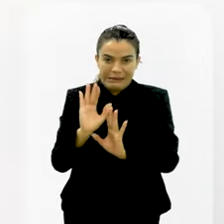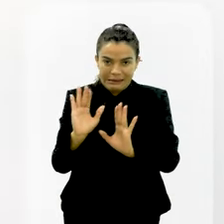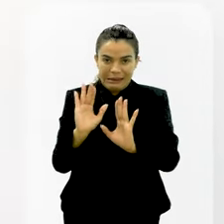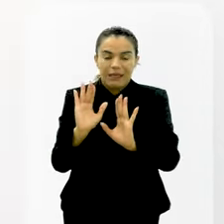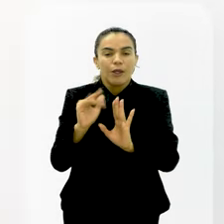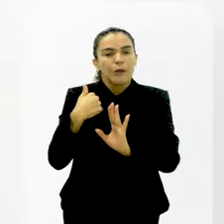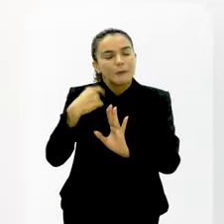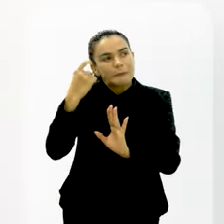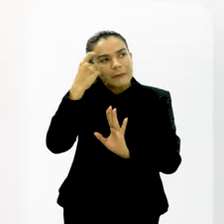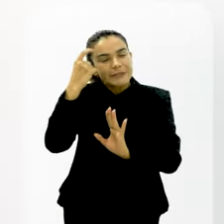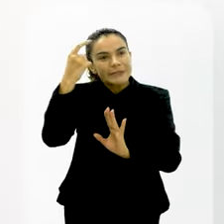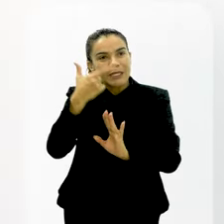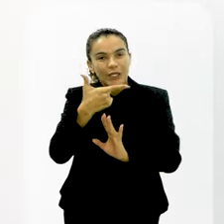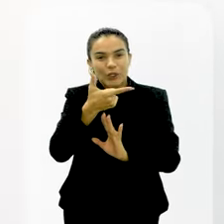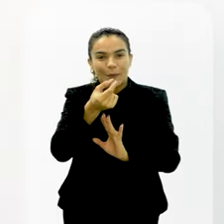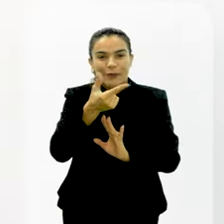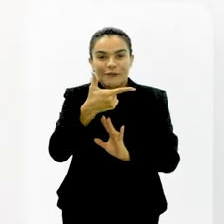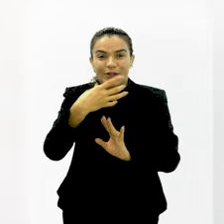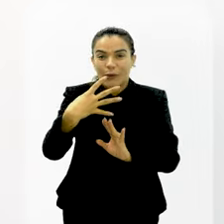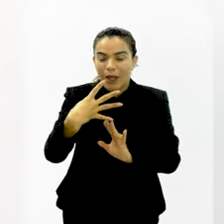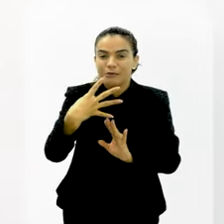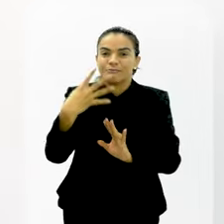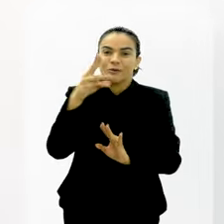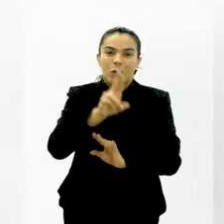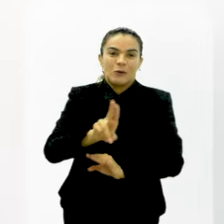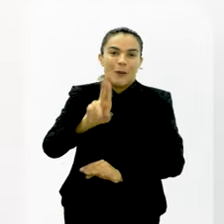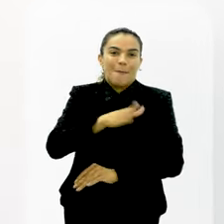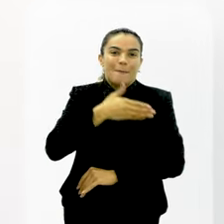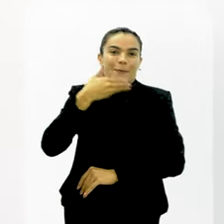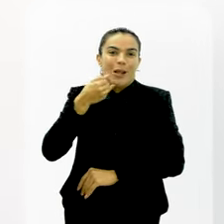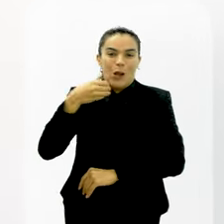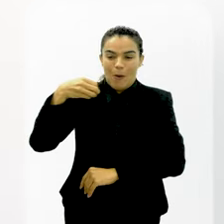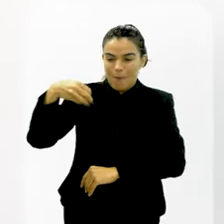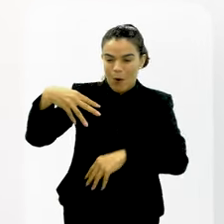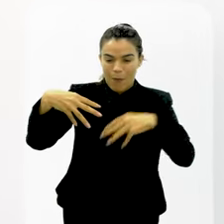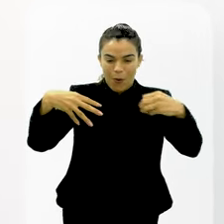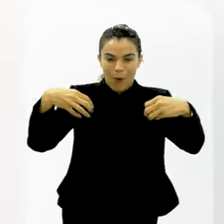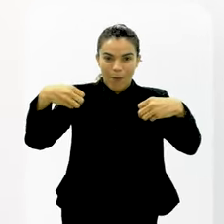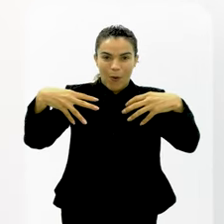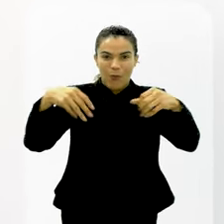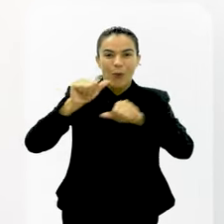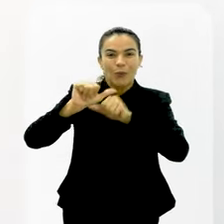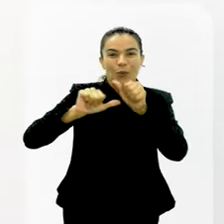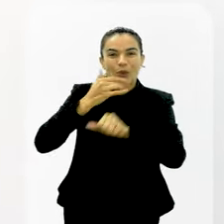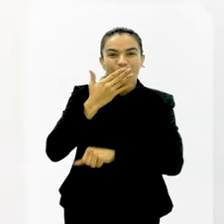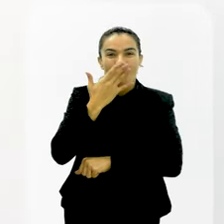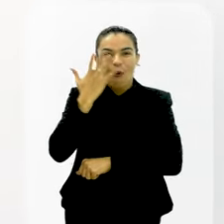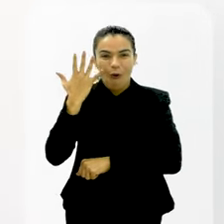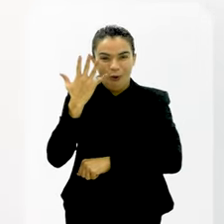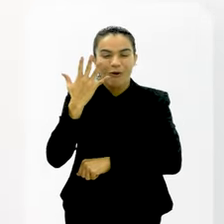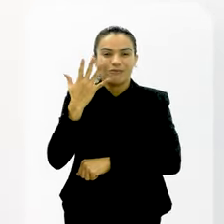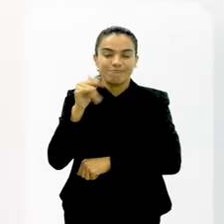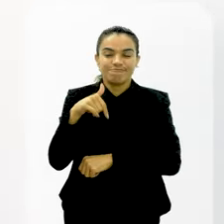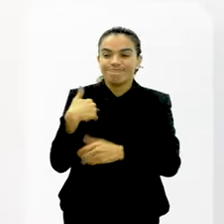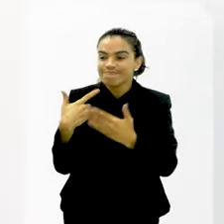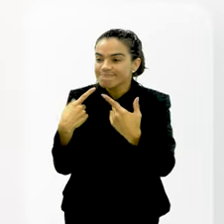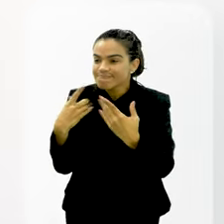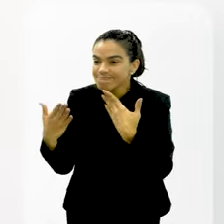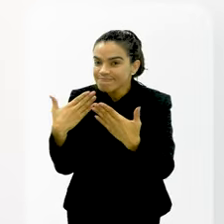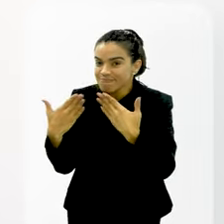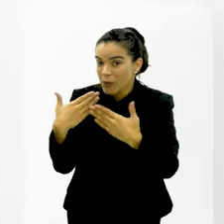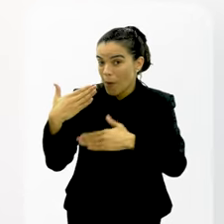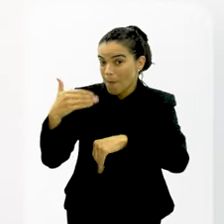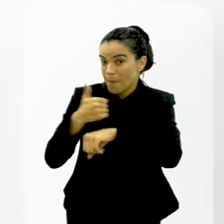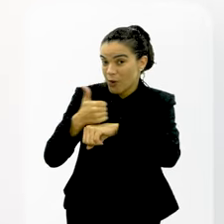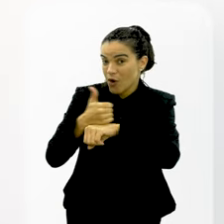Então, eu já pensei o Carnaval de 24 para utilizar a luz da Marquês de Sapucaí. E, em conversa com o